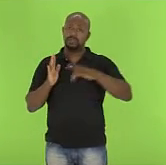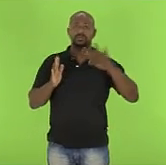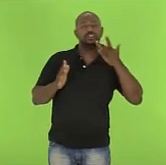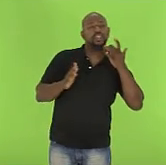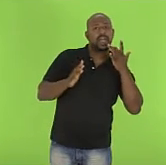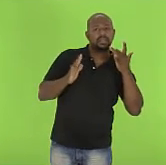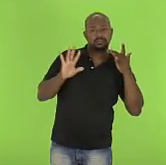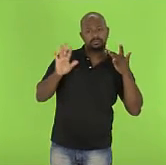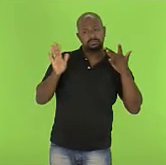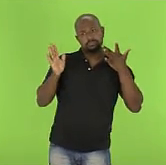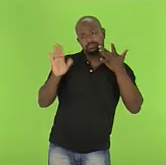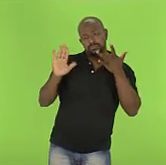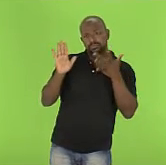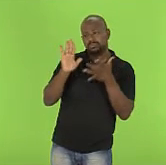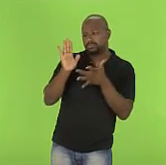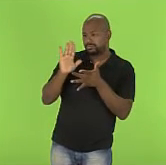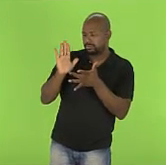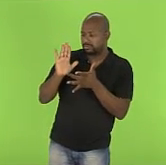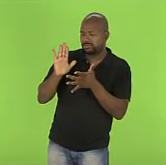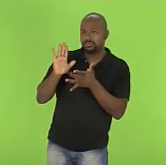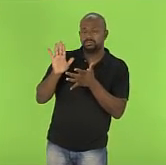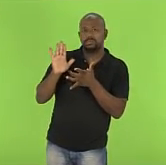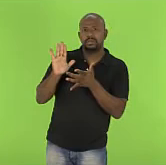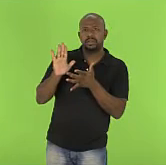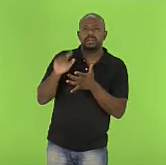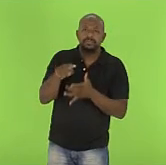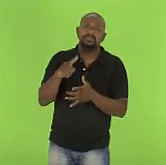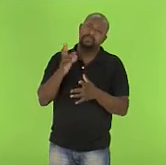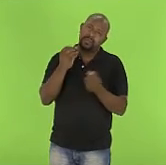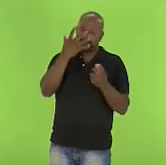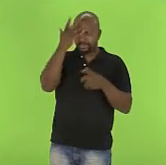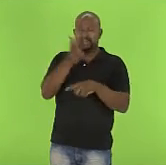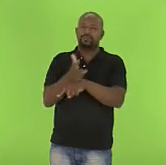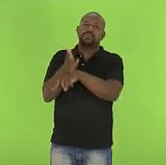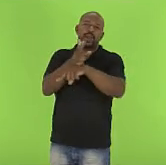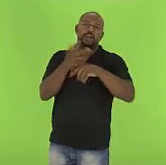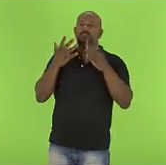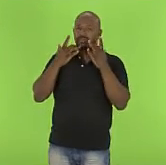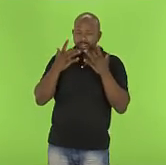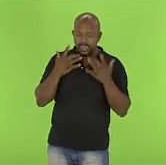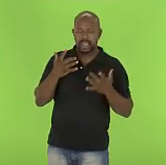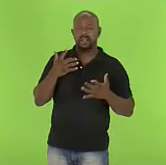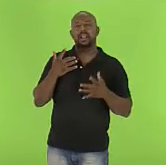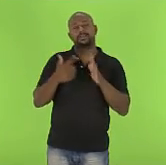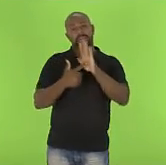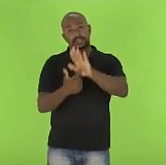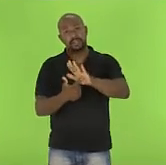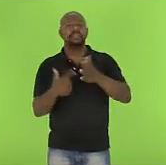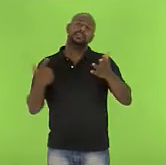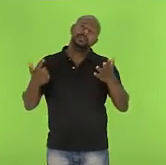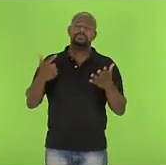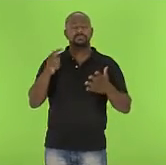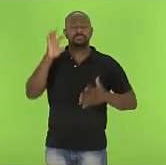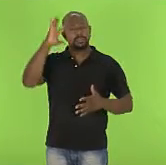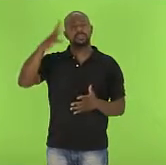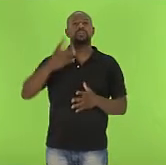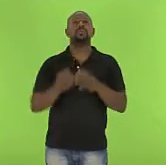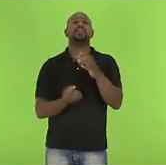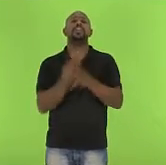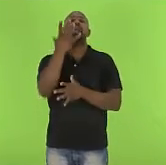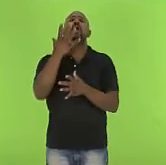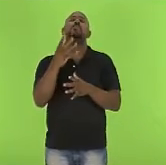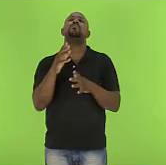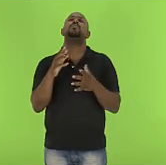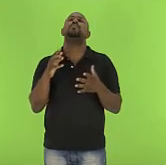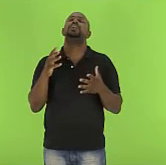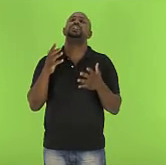o teatro? A gente viu vários amigos nossos filmando espetáculos, apresentando, e a gente decidiu